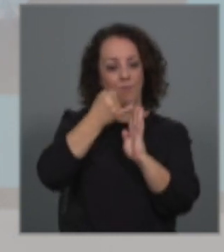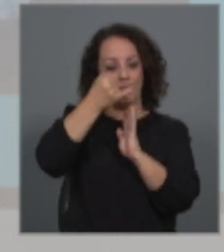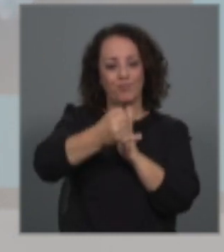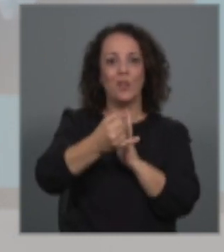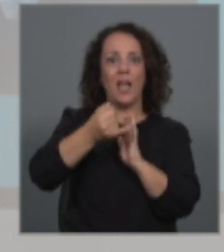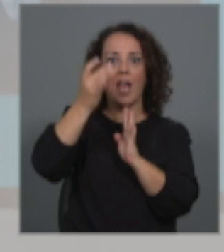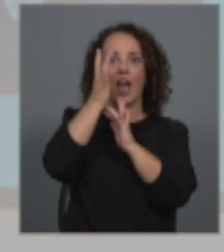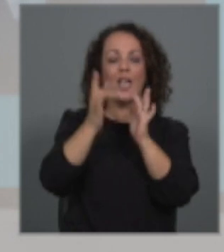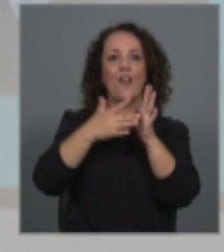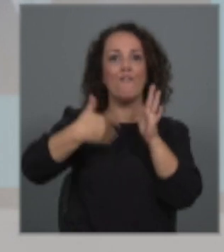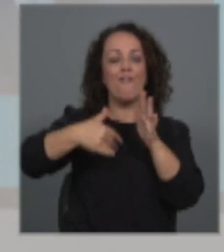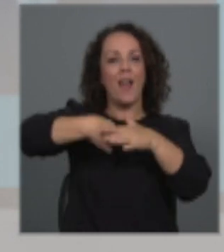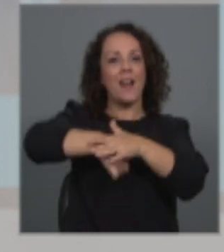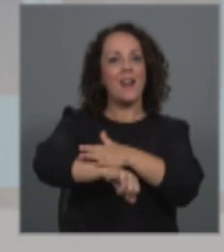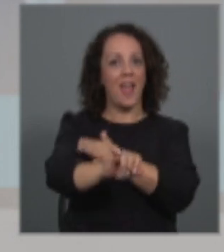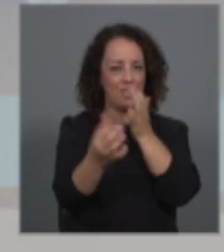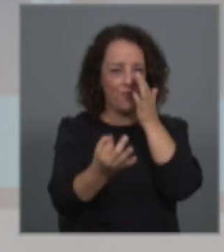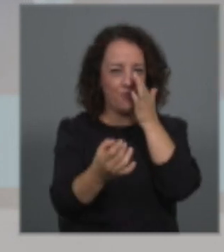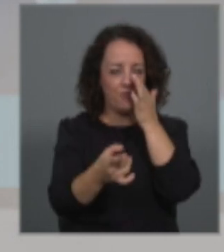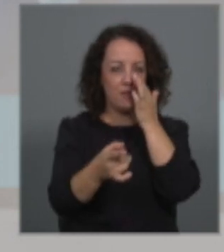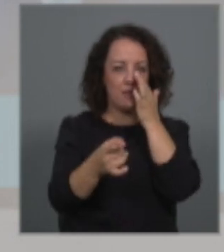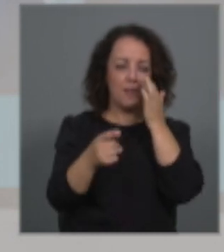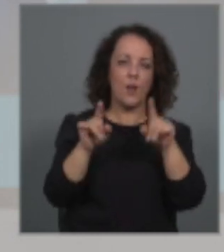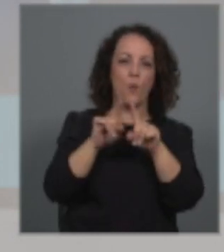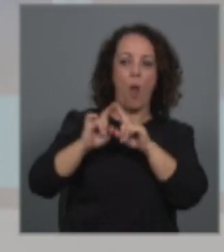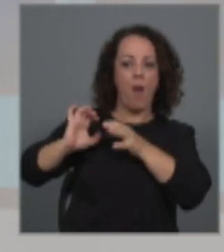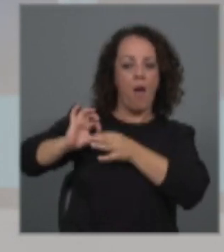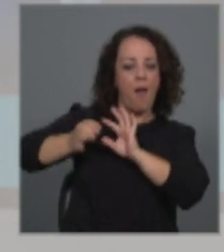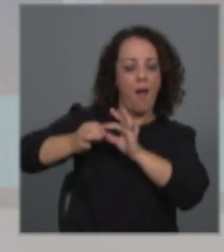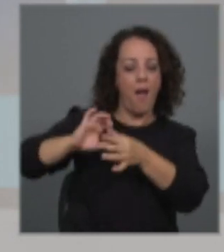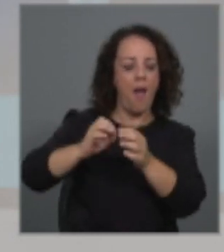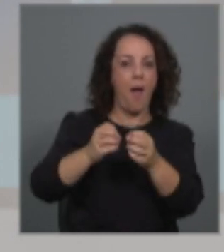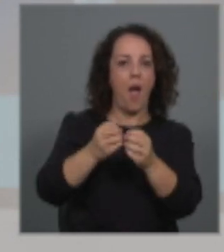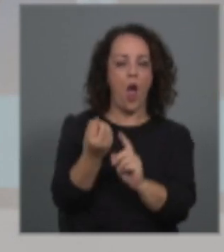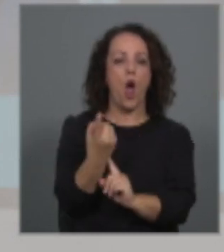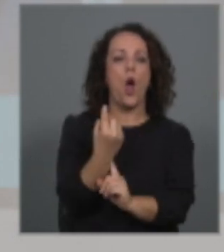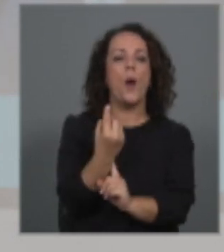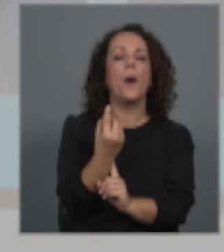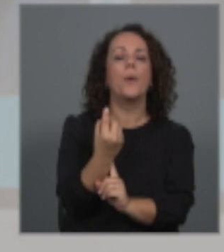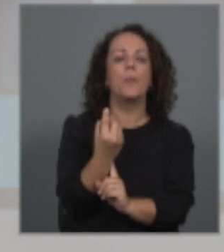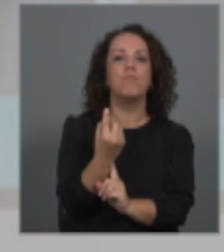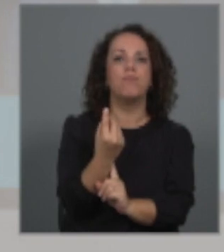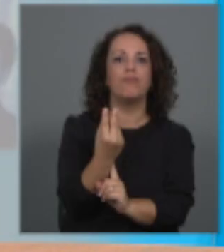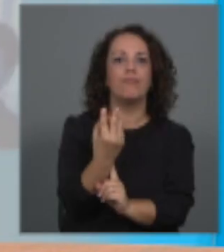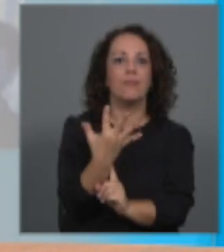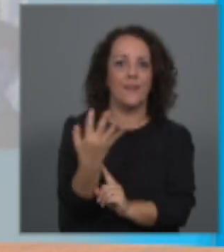aqui um caminho também deste aumentar da intensidade da luz.